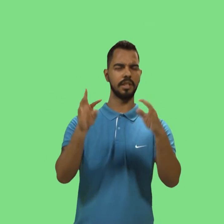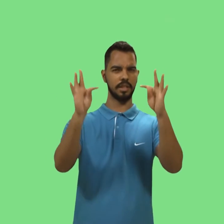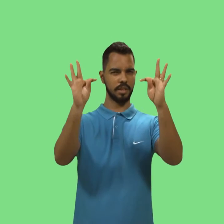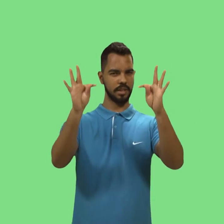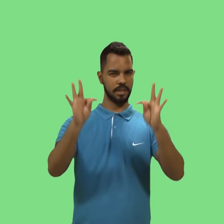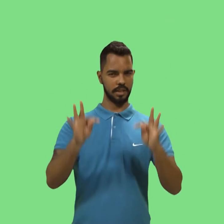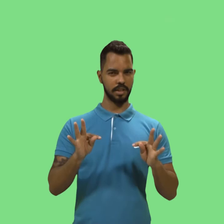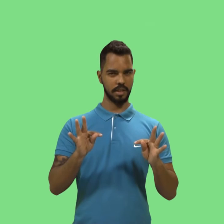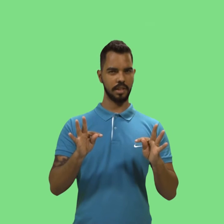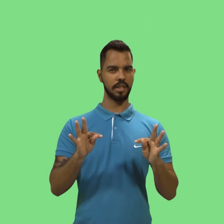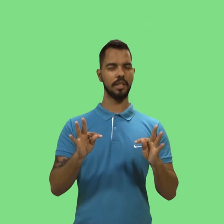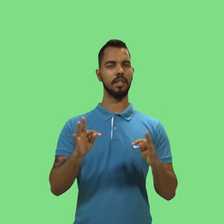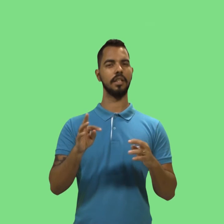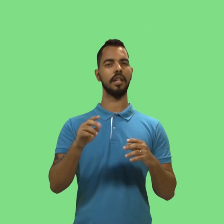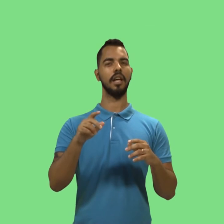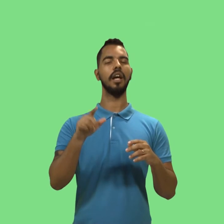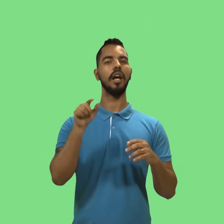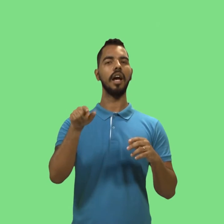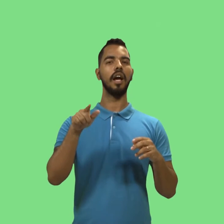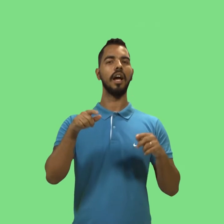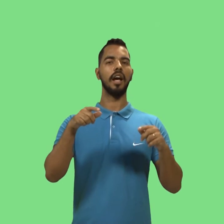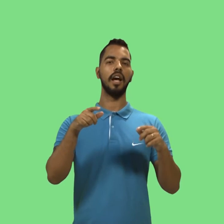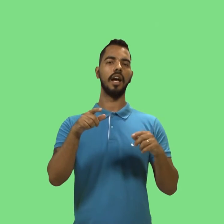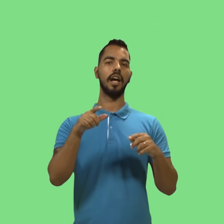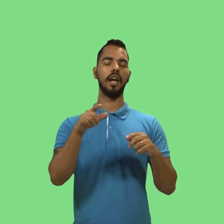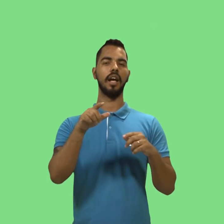sigla RSVP. Então,